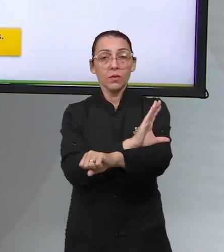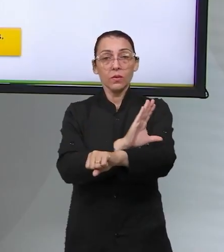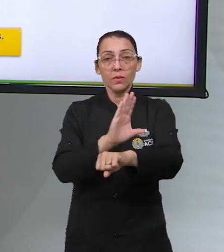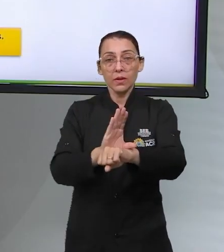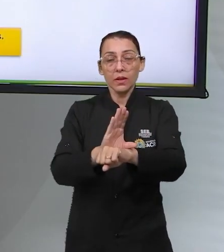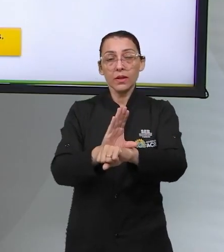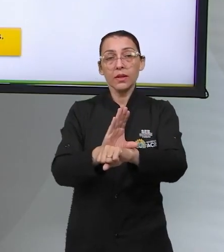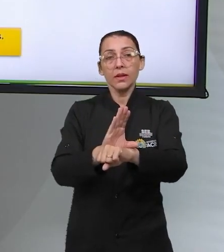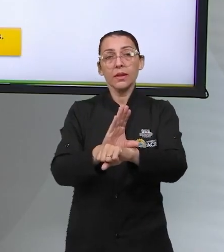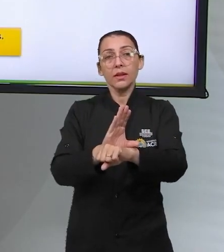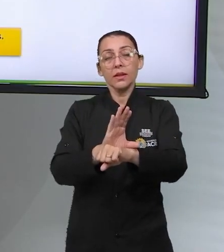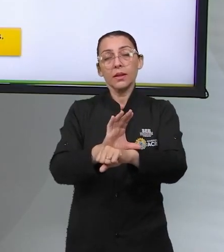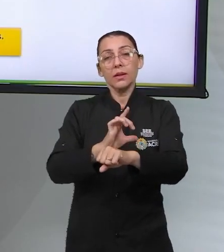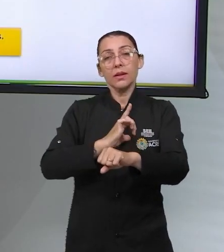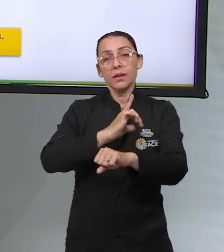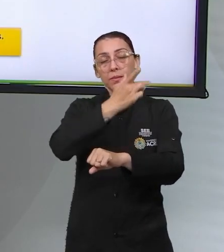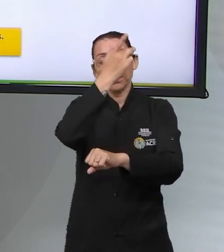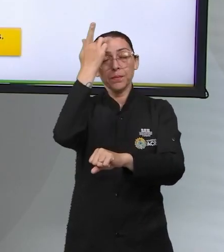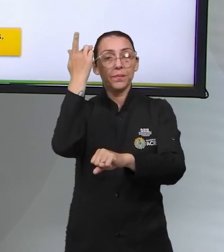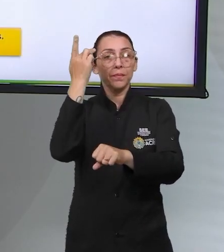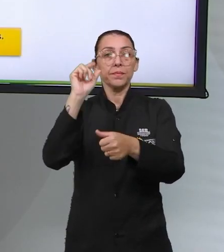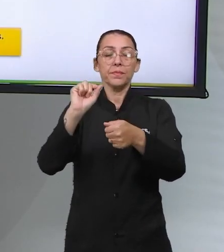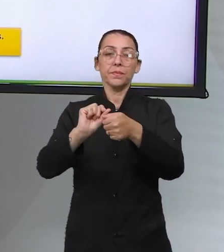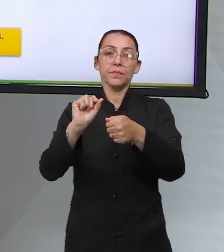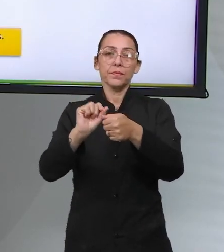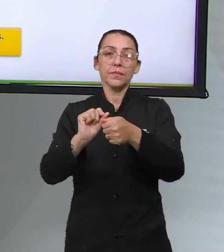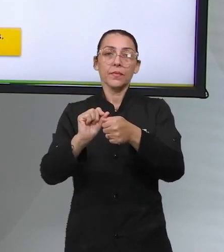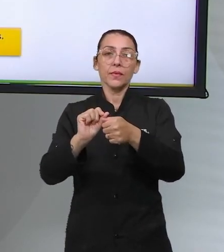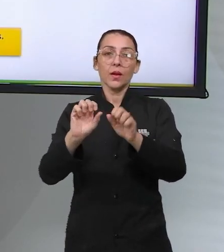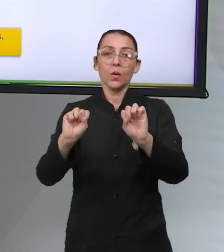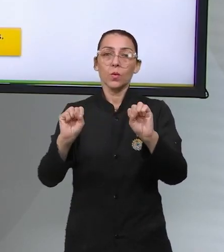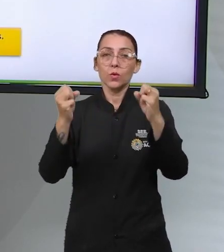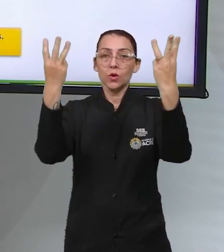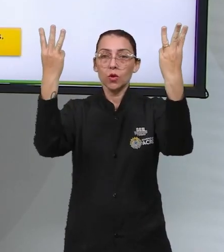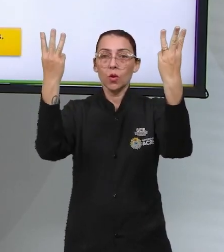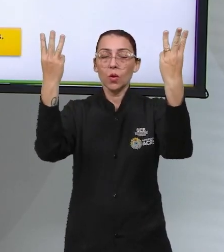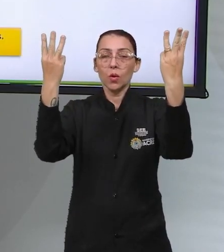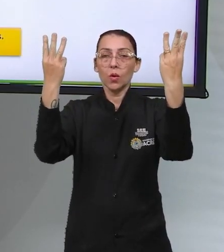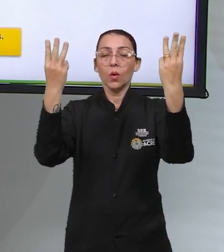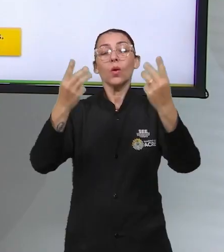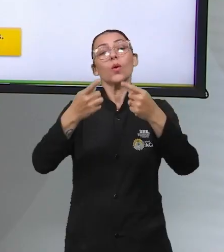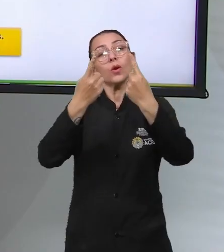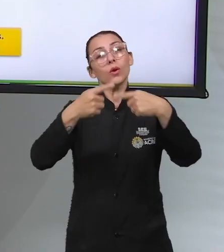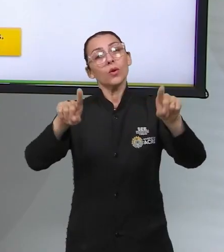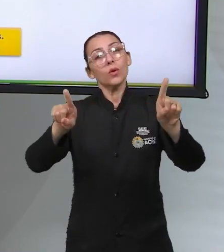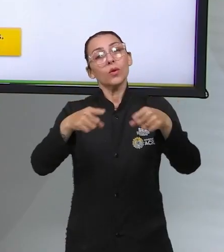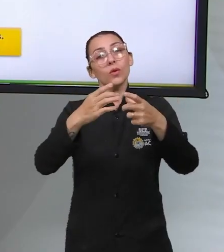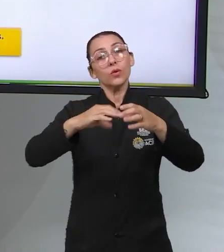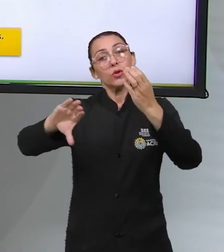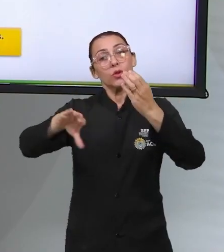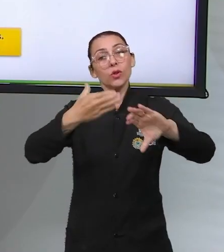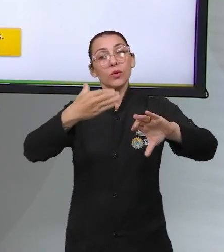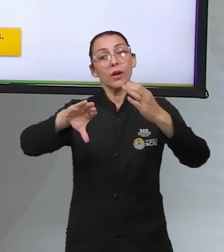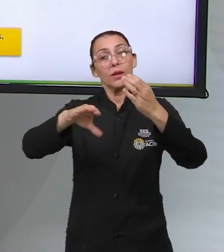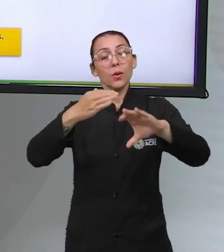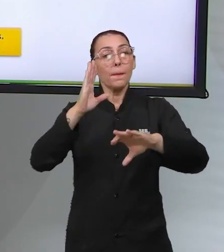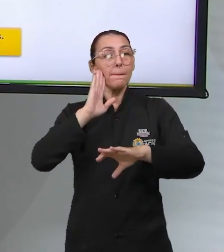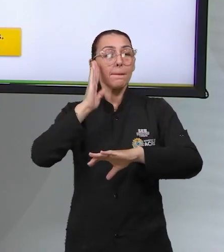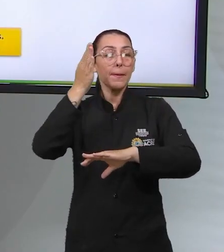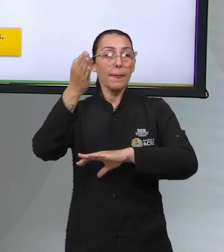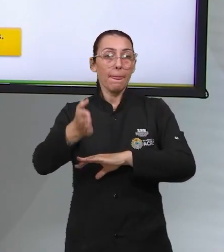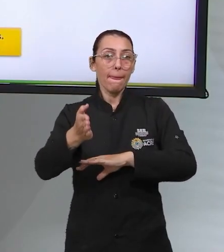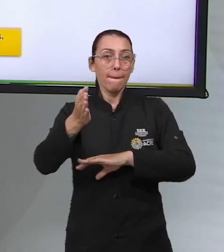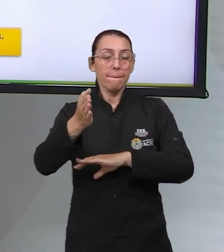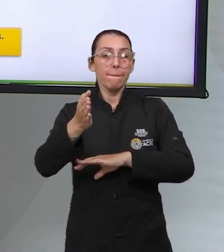que a pessoa possui faz com que um show de um determinado artista,